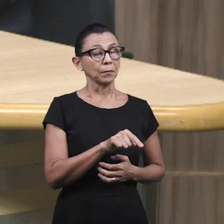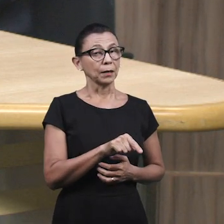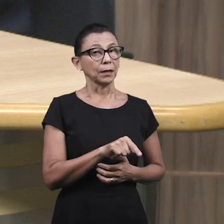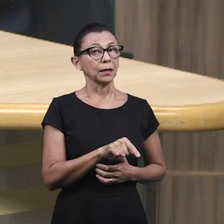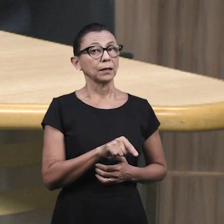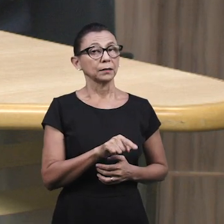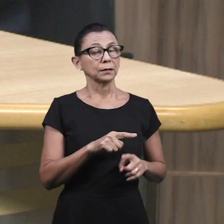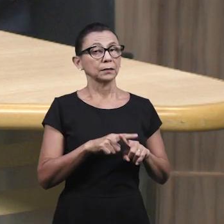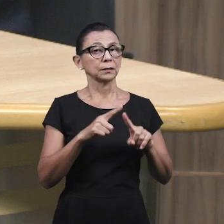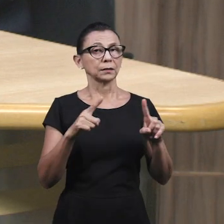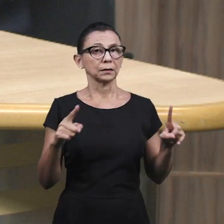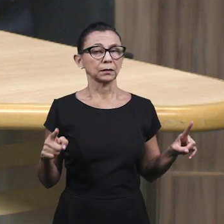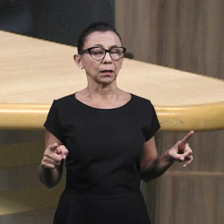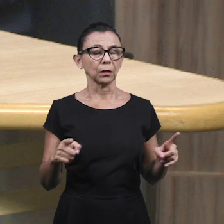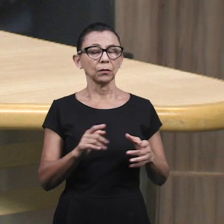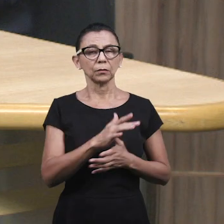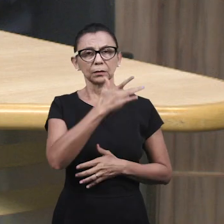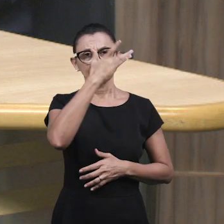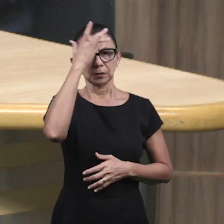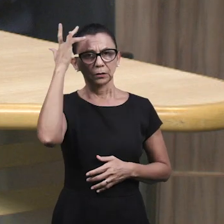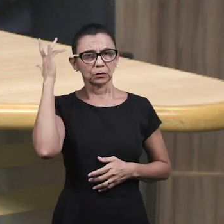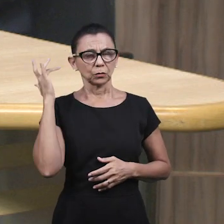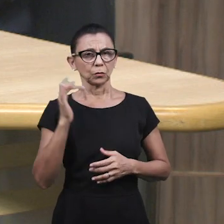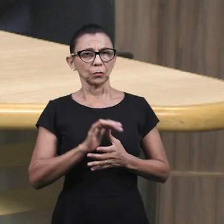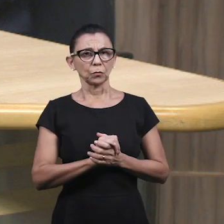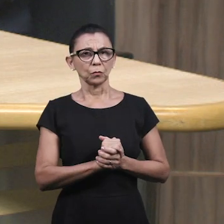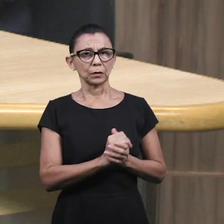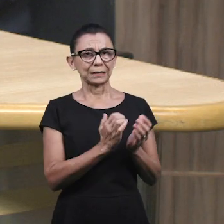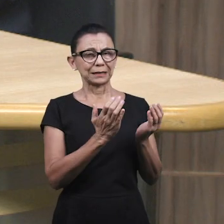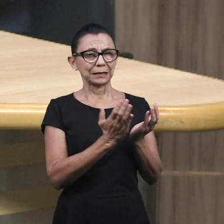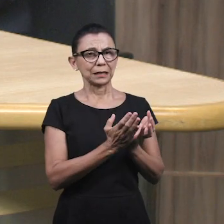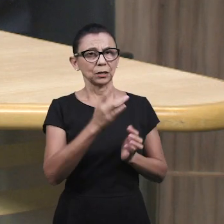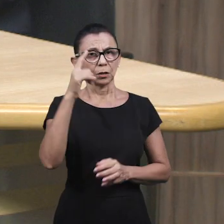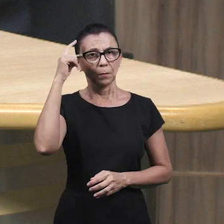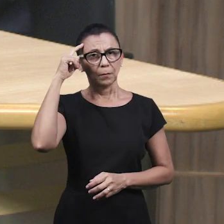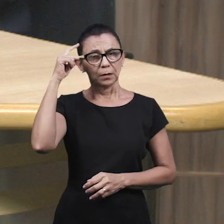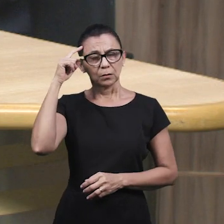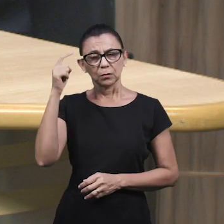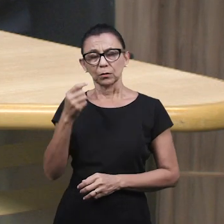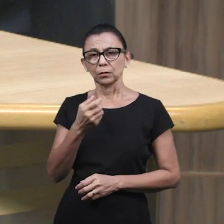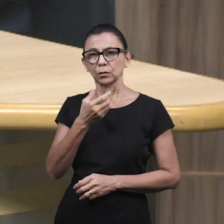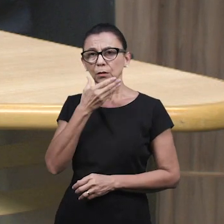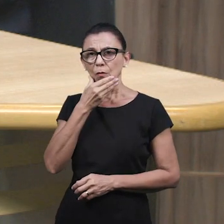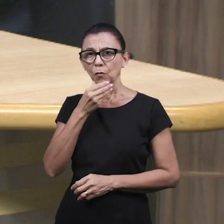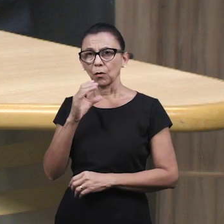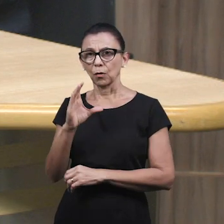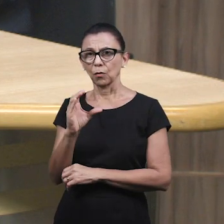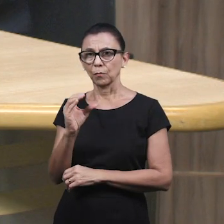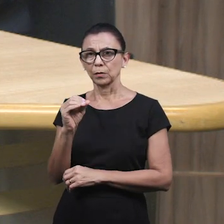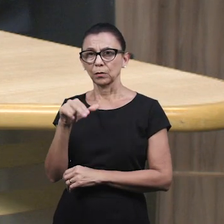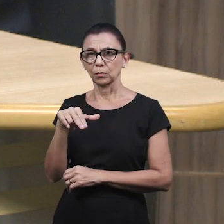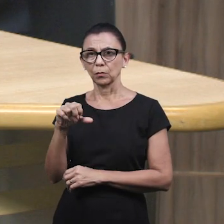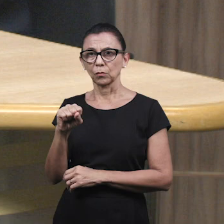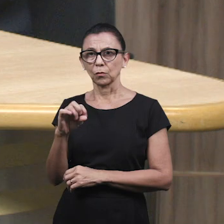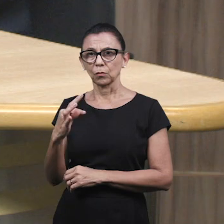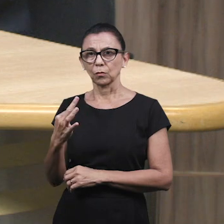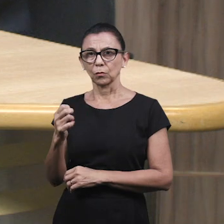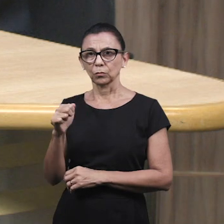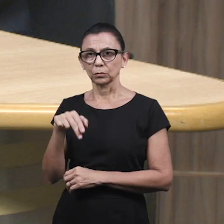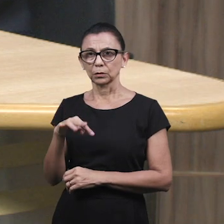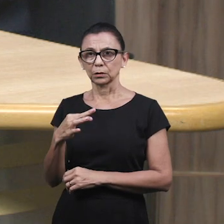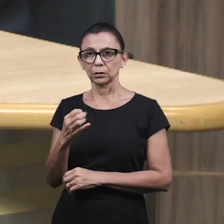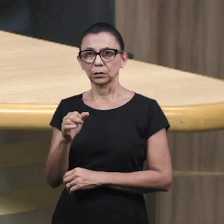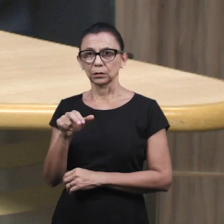pagão. Tanto que na morte dele, ele exigiu uma cerimônia ao Deus Sol. Isso